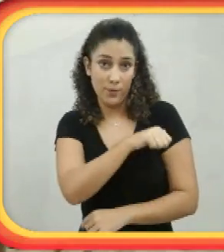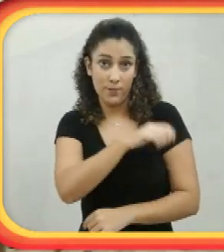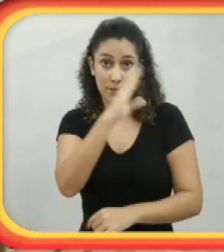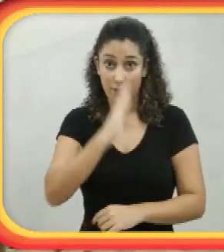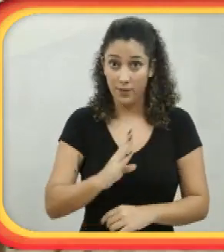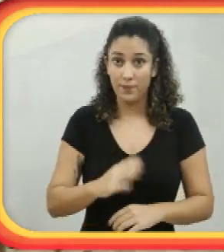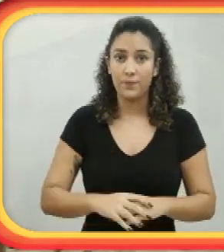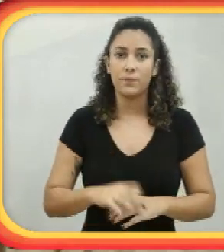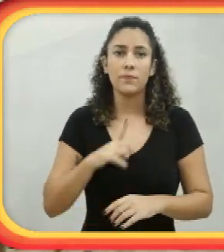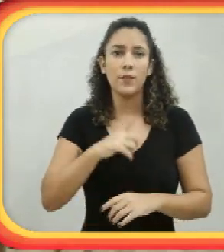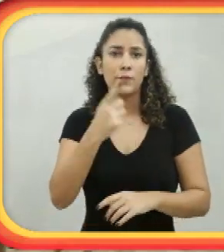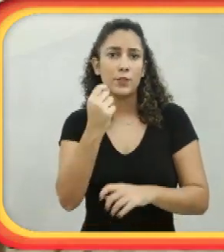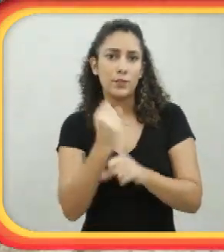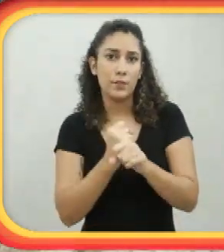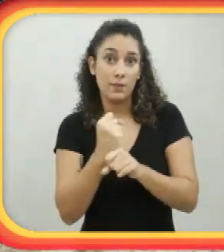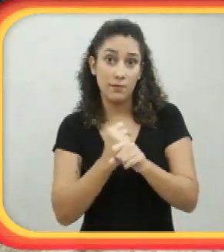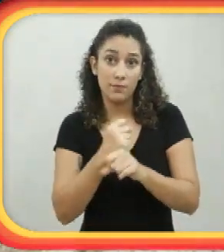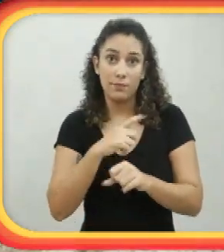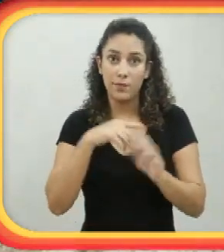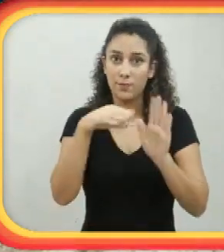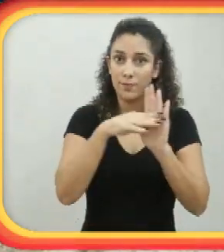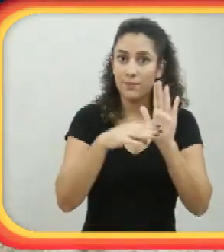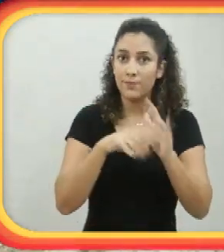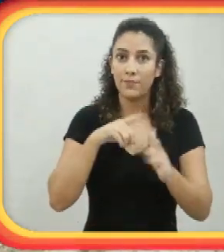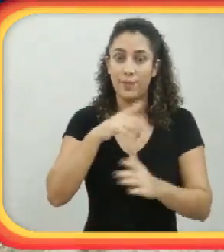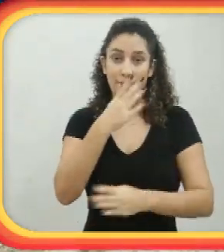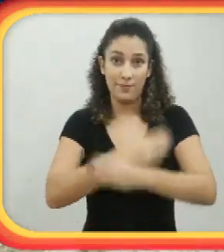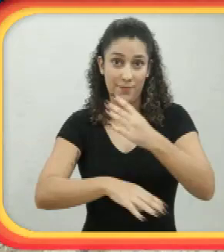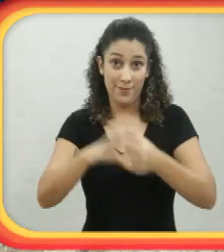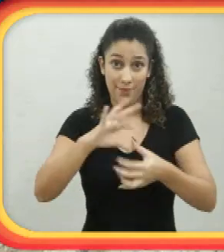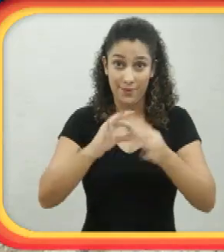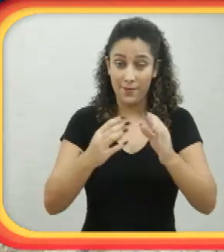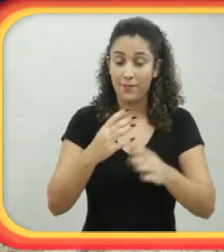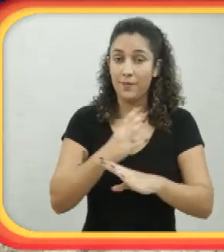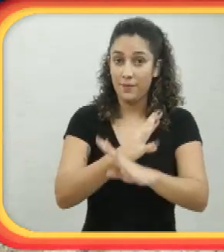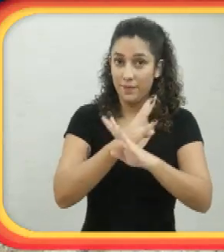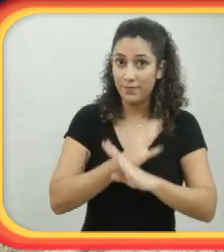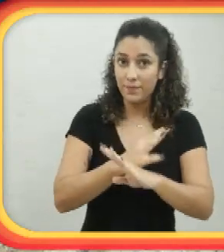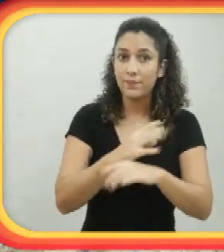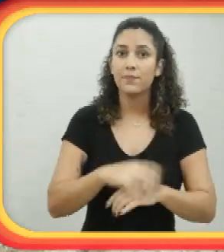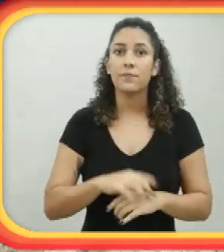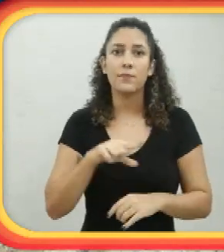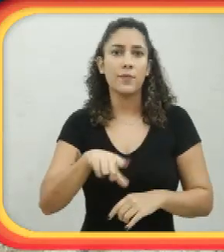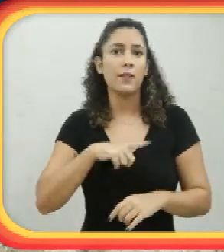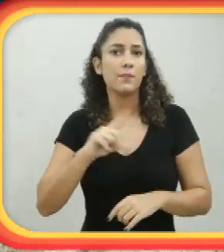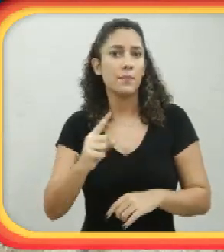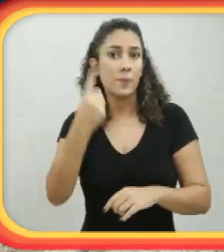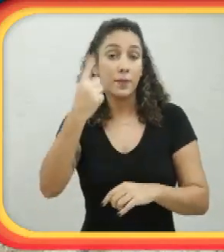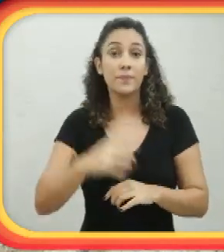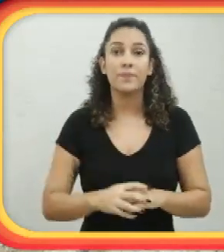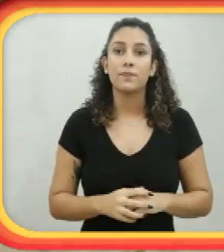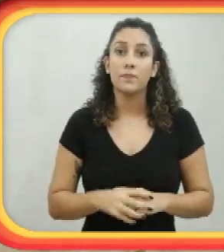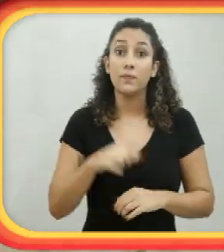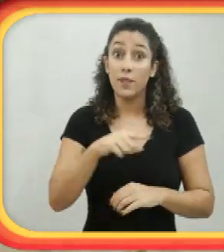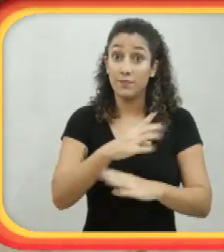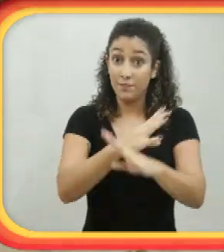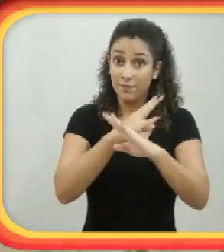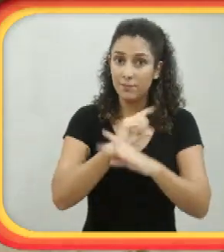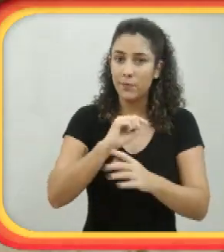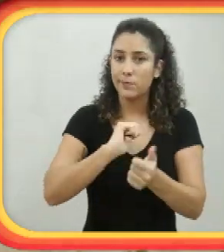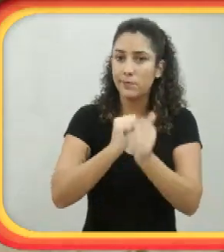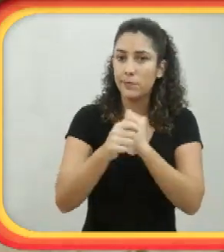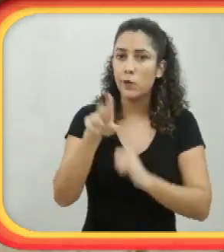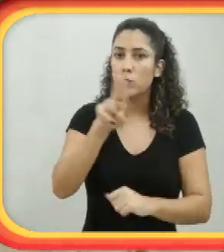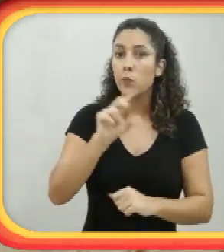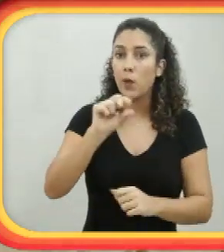paracanoagem tem 10 anos e também é pioneiro. A canoagem são todos os esportes que usam um remo de pau única. Então você